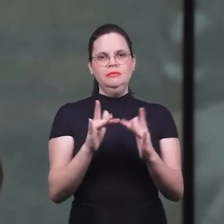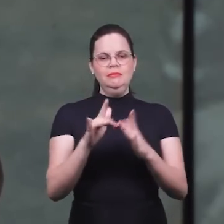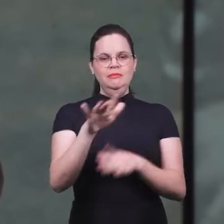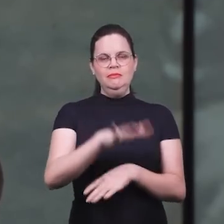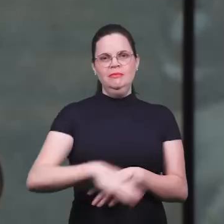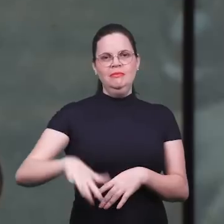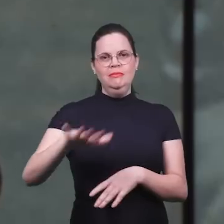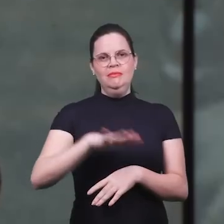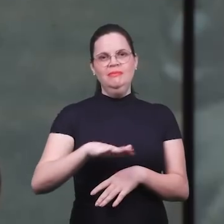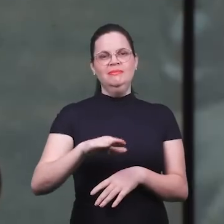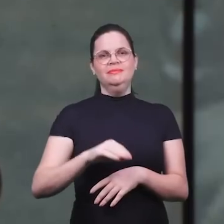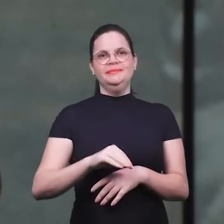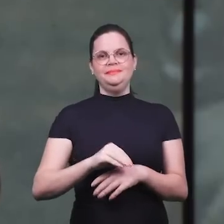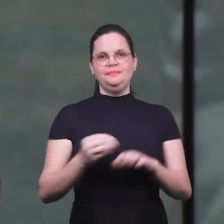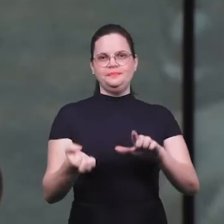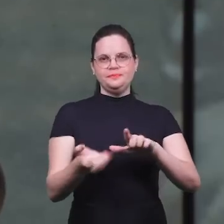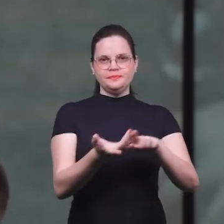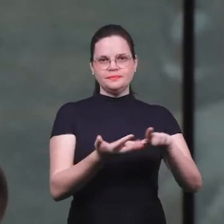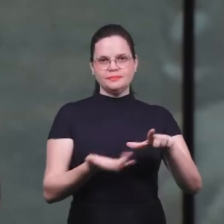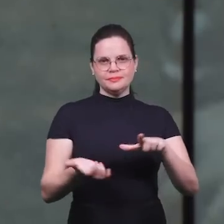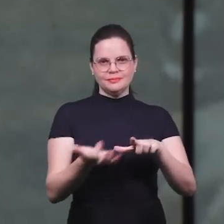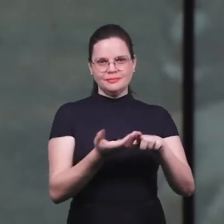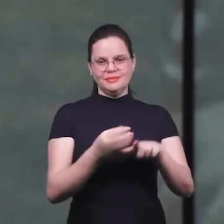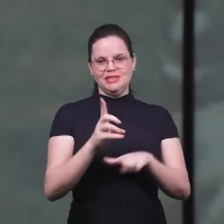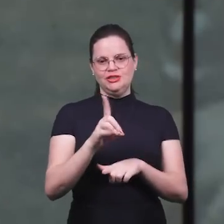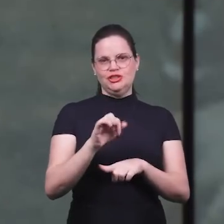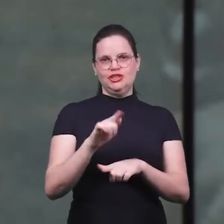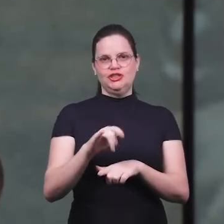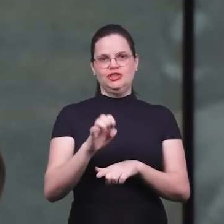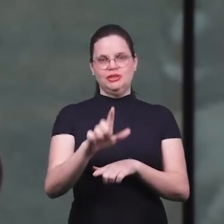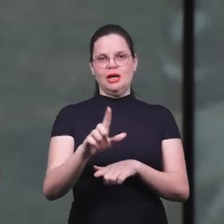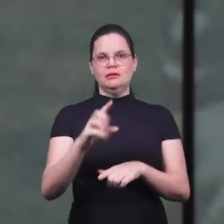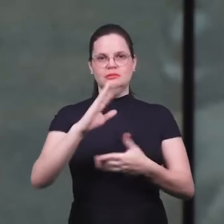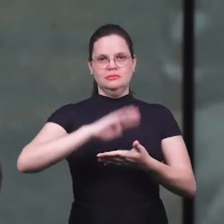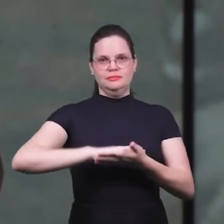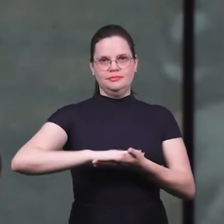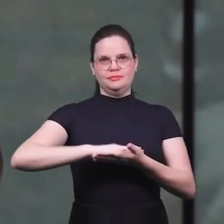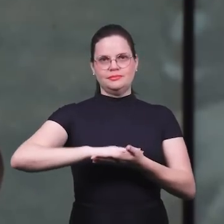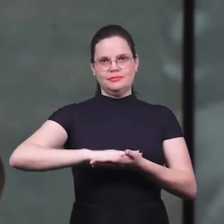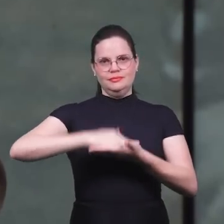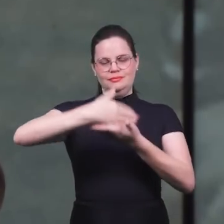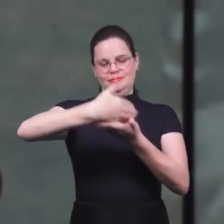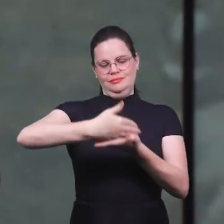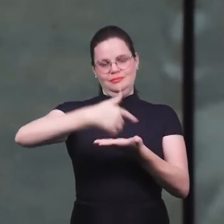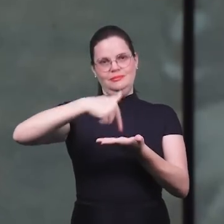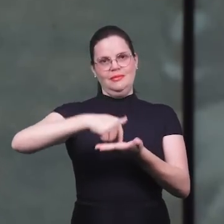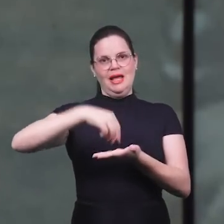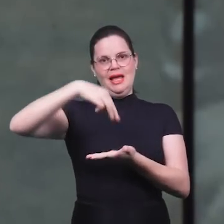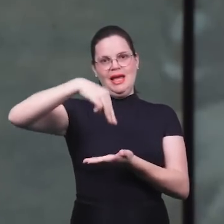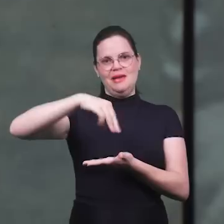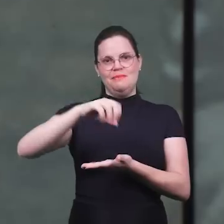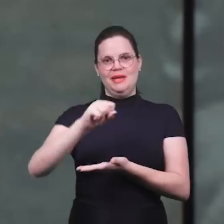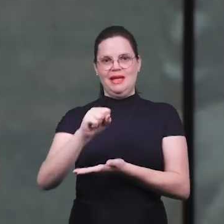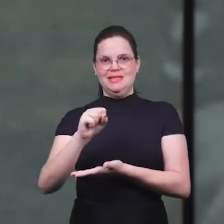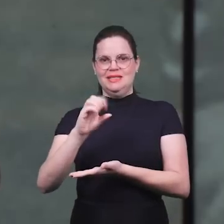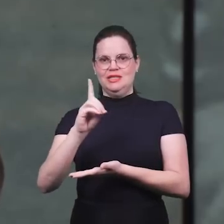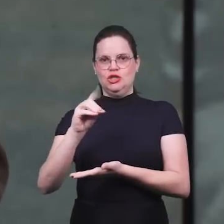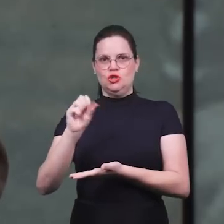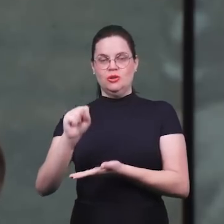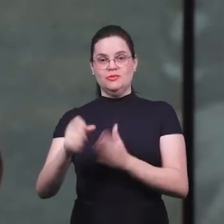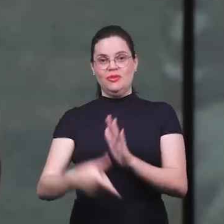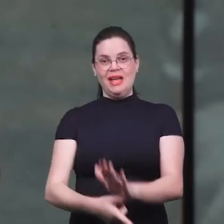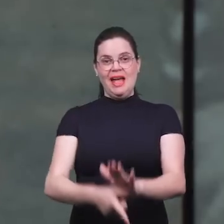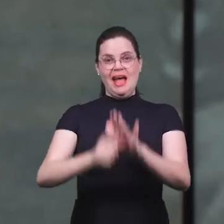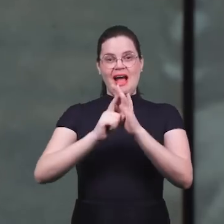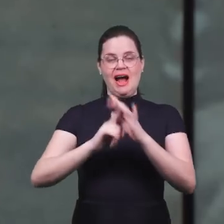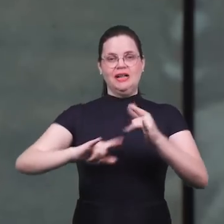mundo digital foi com um notebook ainda no MS-DOS. Eu tive essa oportunidade, vocês não sabem nem o que é MS-DOS. É antes do Windows,